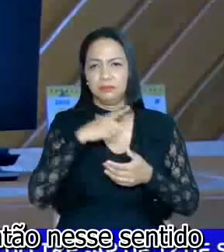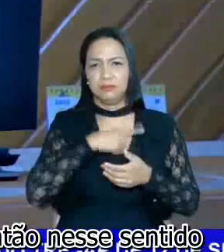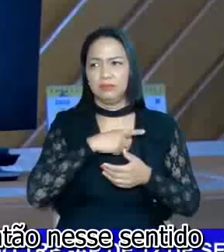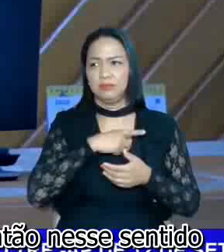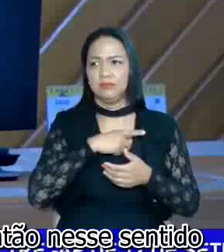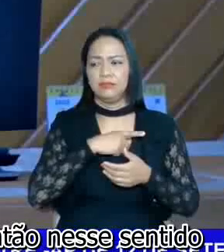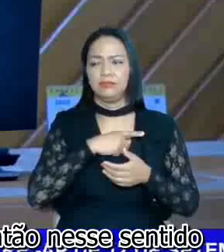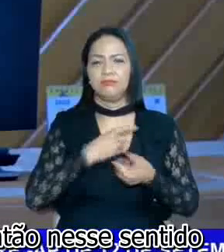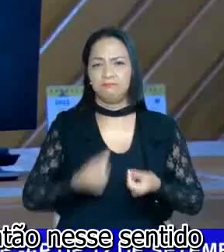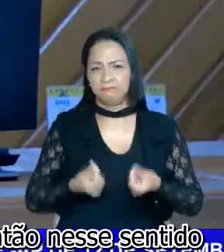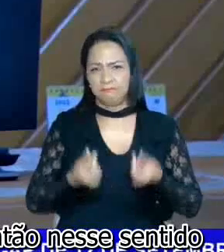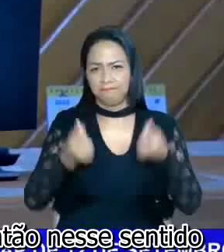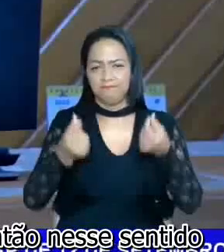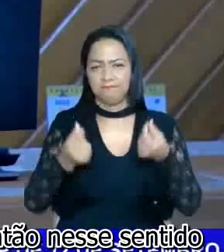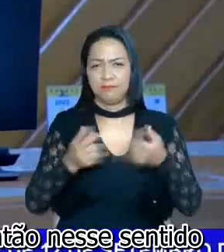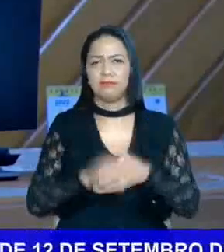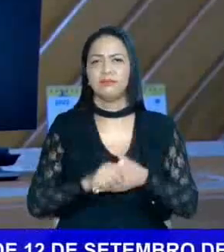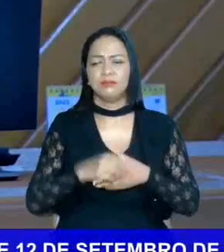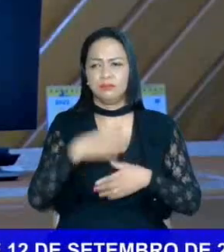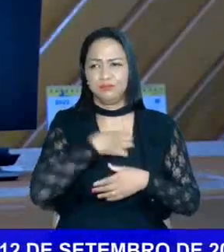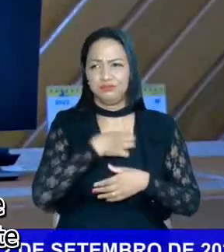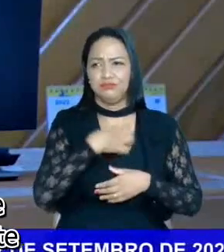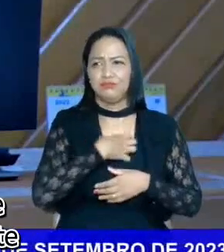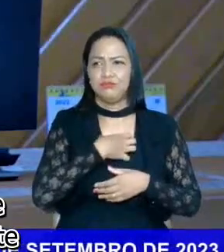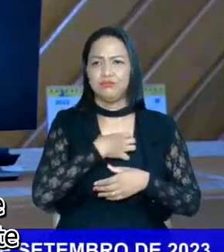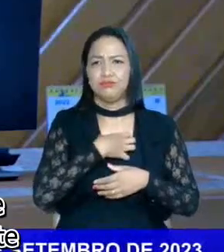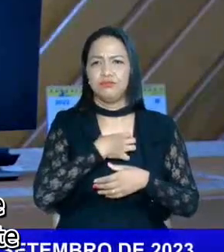caráter antieconômico. Então, nesse sentido,